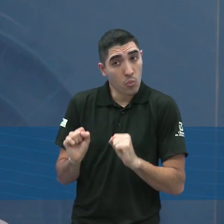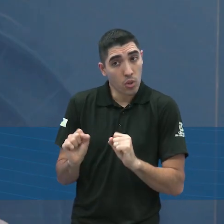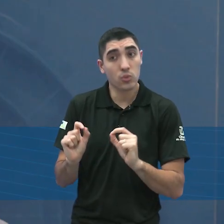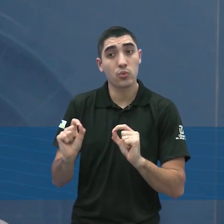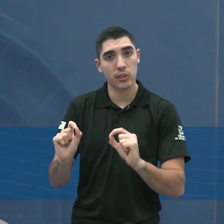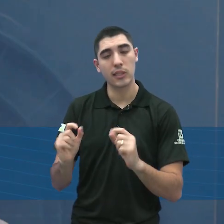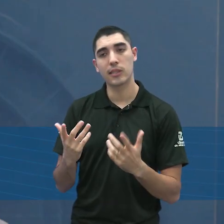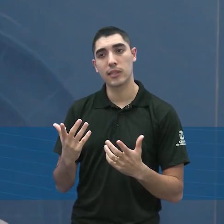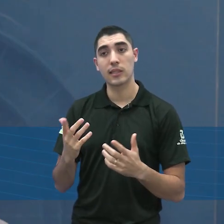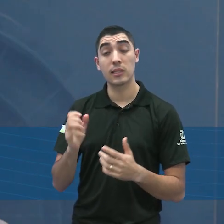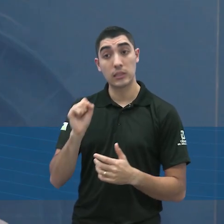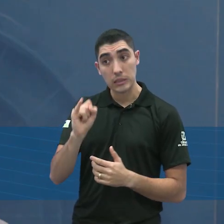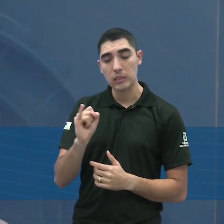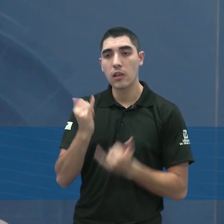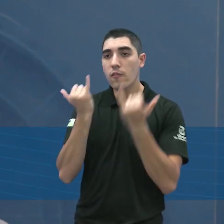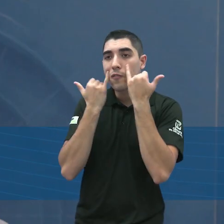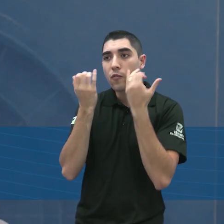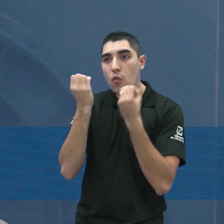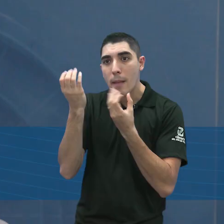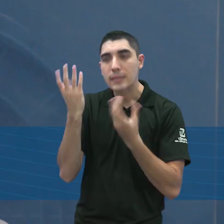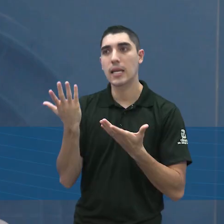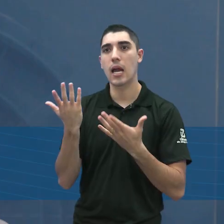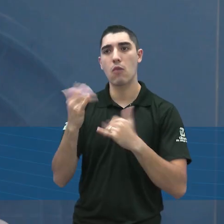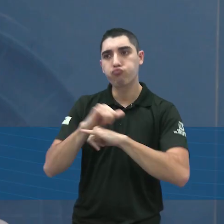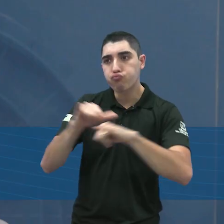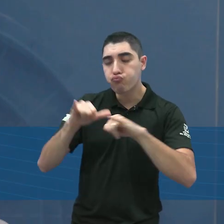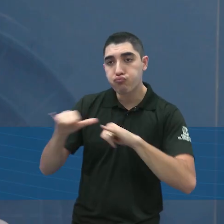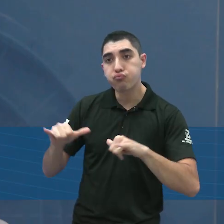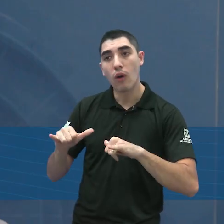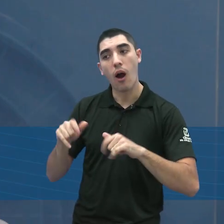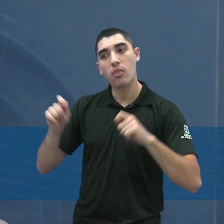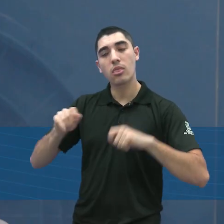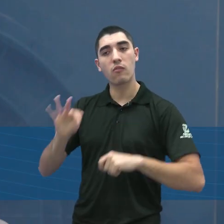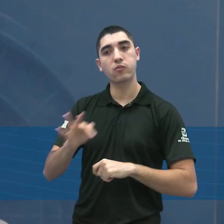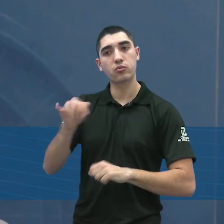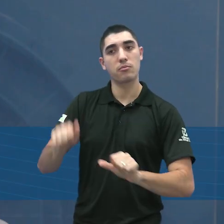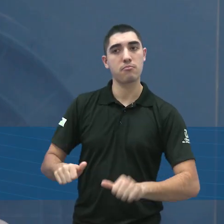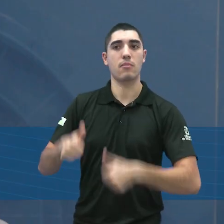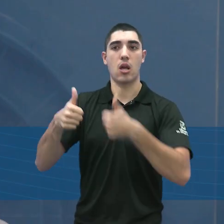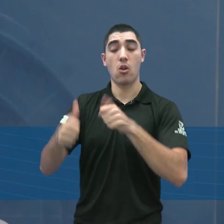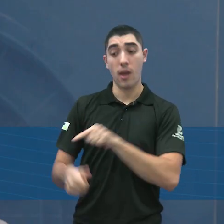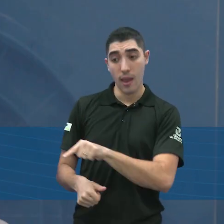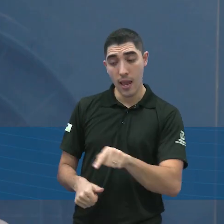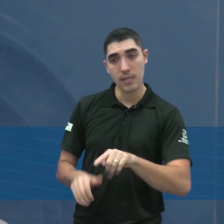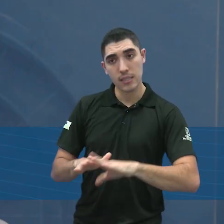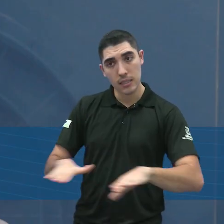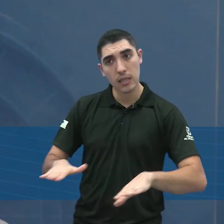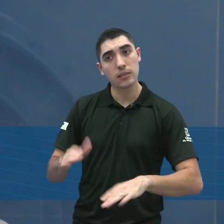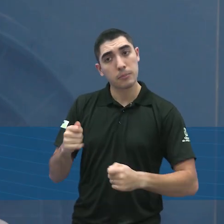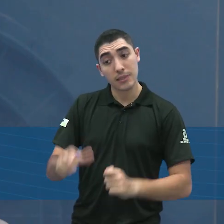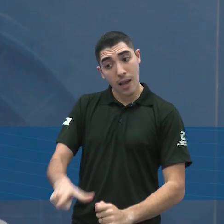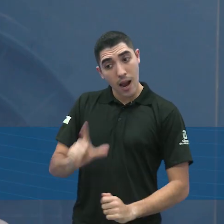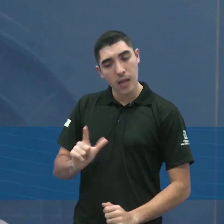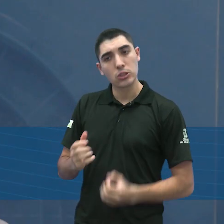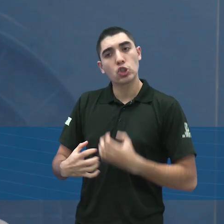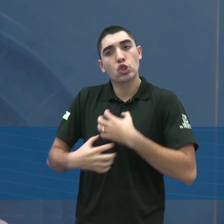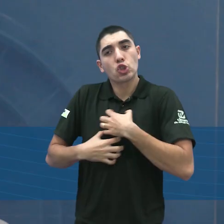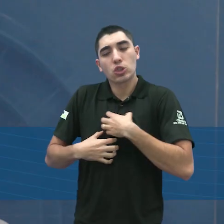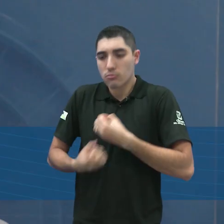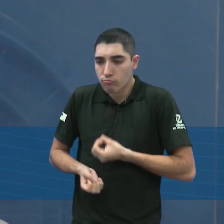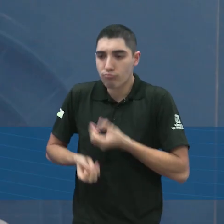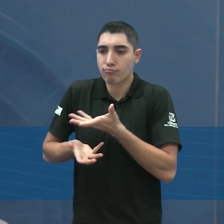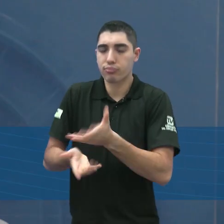tudo pode melhorar com mais informação e ensinar esses meninos desde cedo a falar sobre o